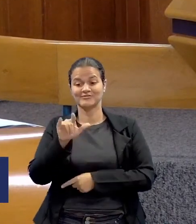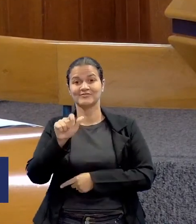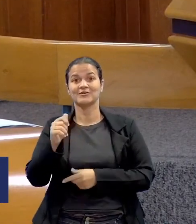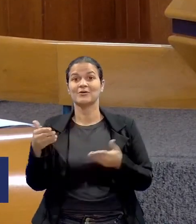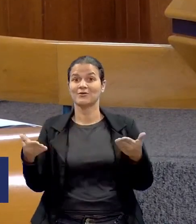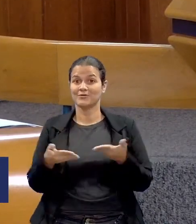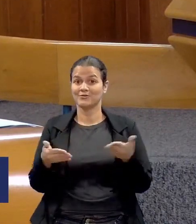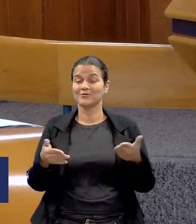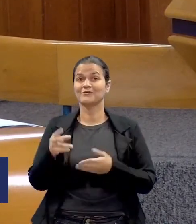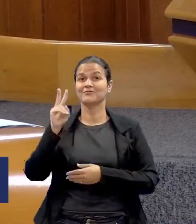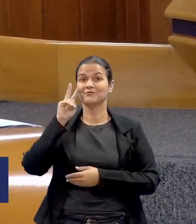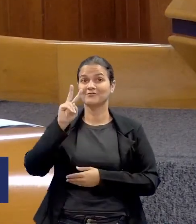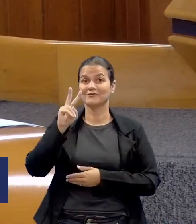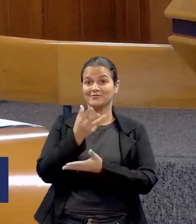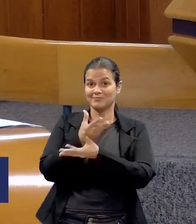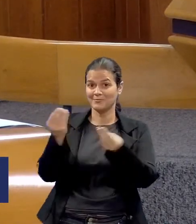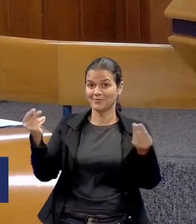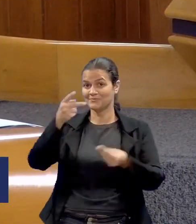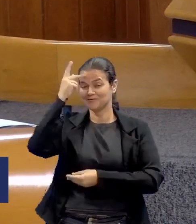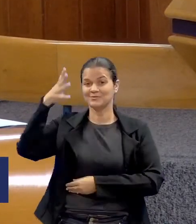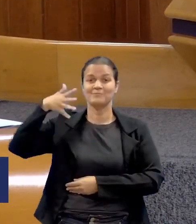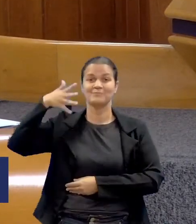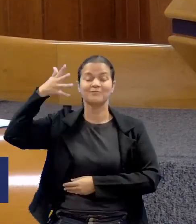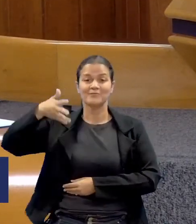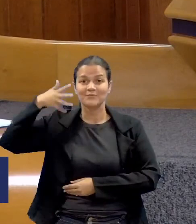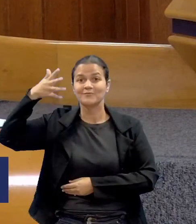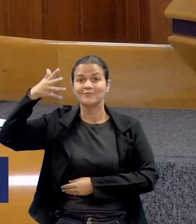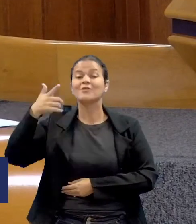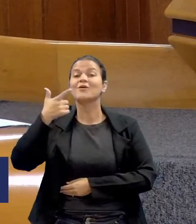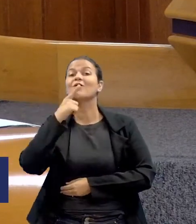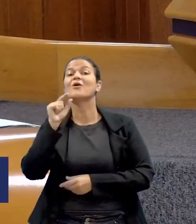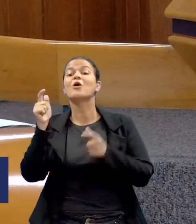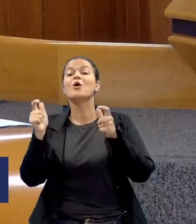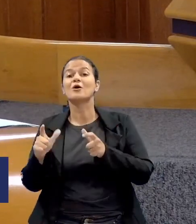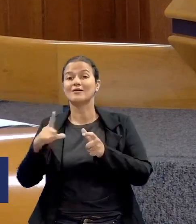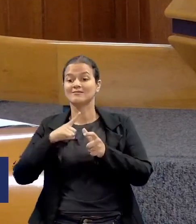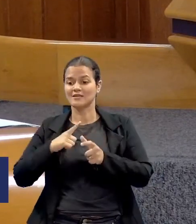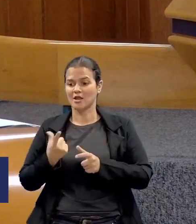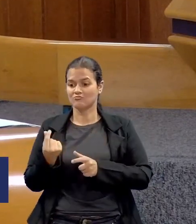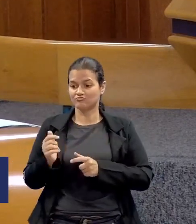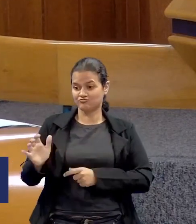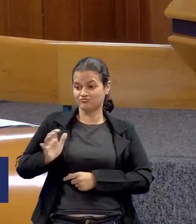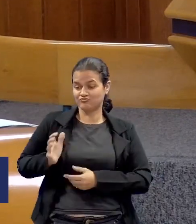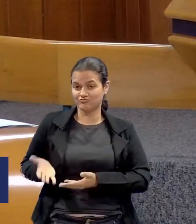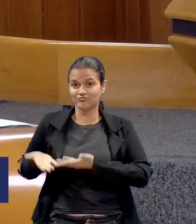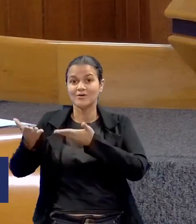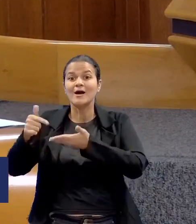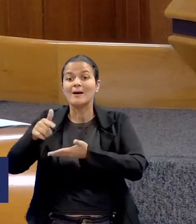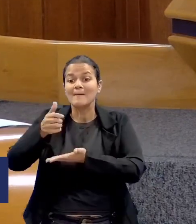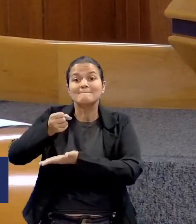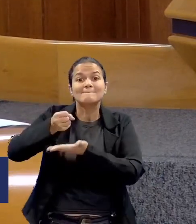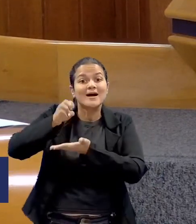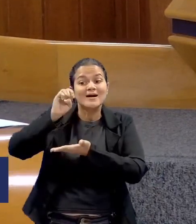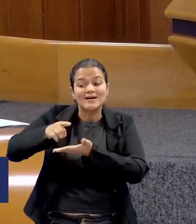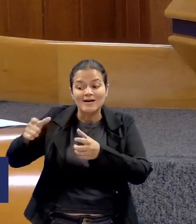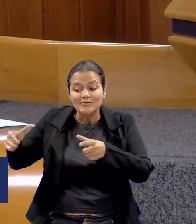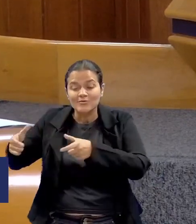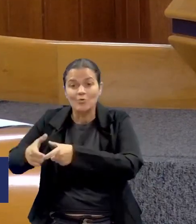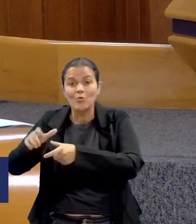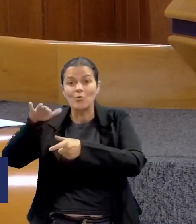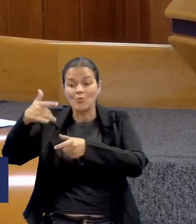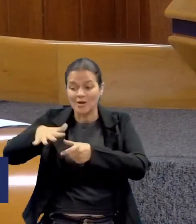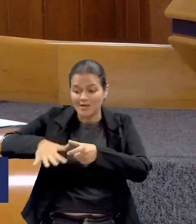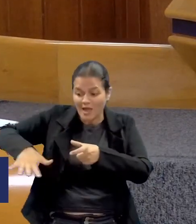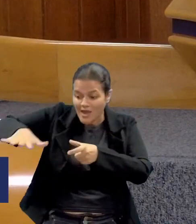público e nós vimos várias falas aqui. Onde existe a prosperidade, sua base é regional. Quando a região